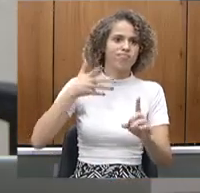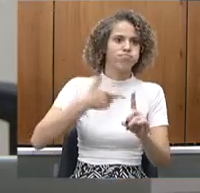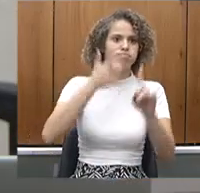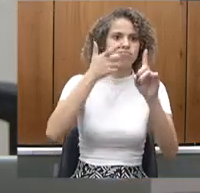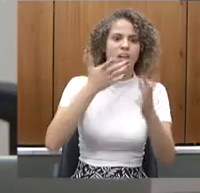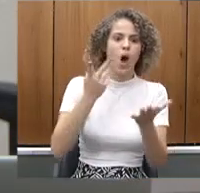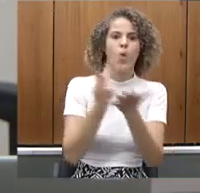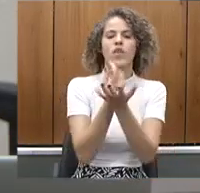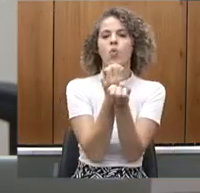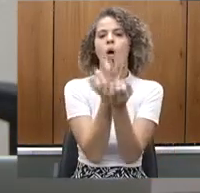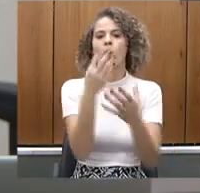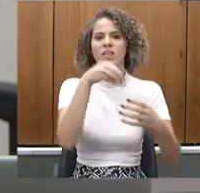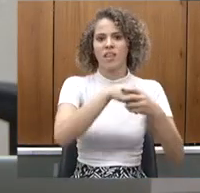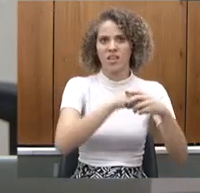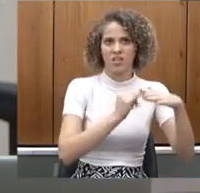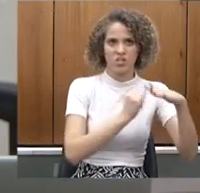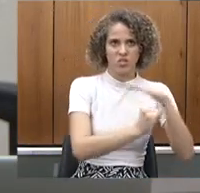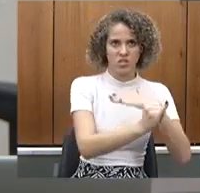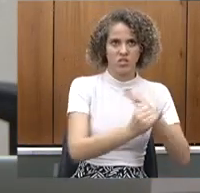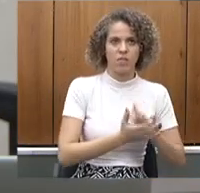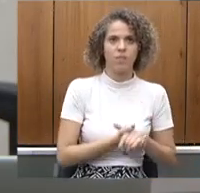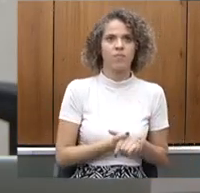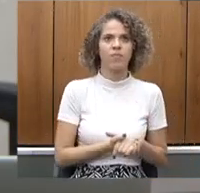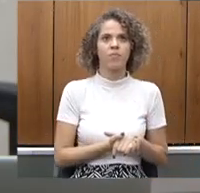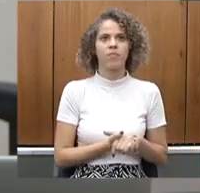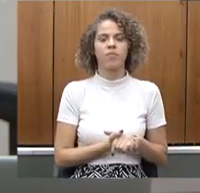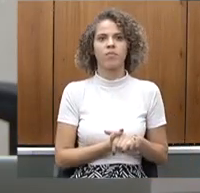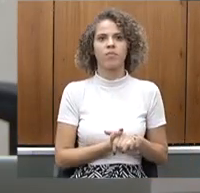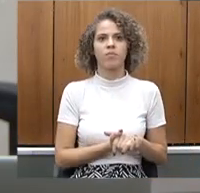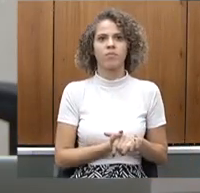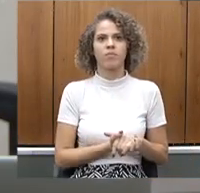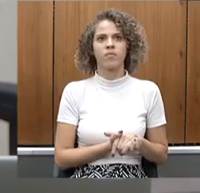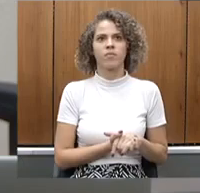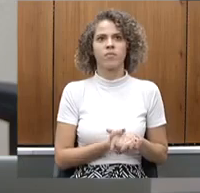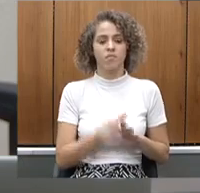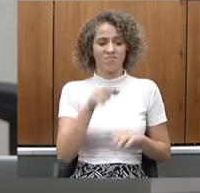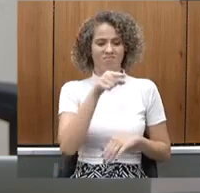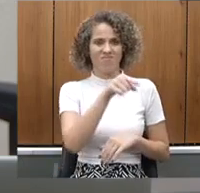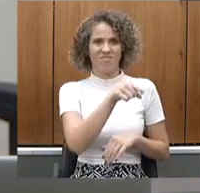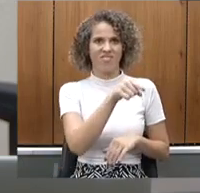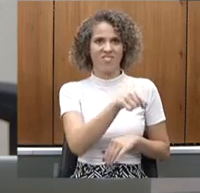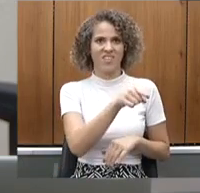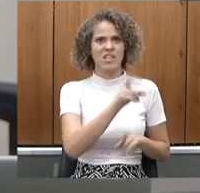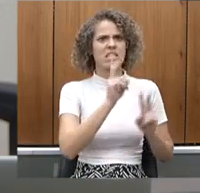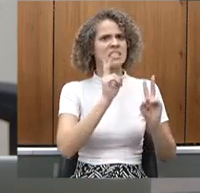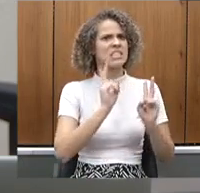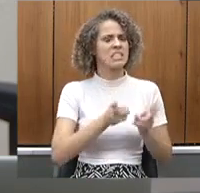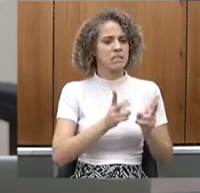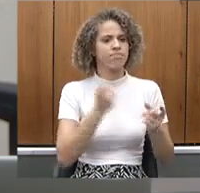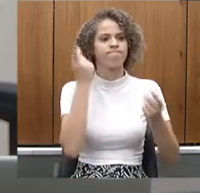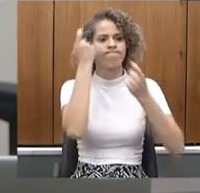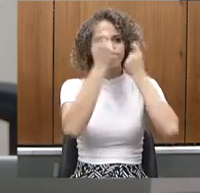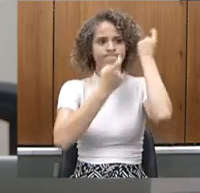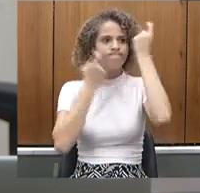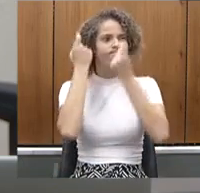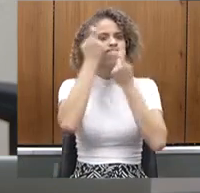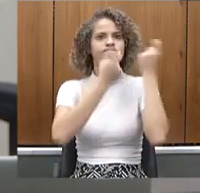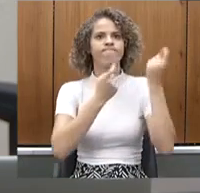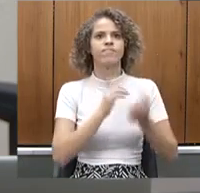Então essa essa questão ela vem cada vez mais preocupando